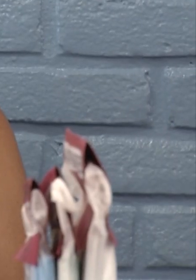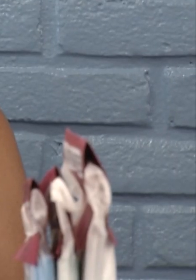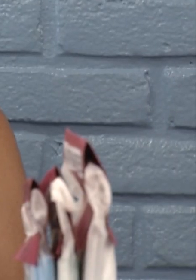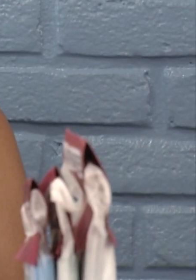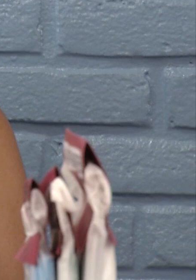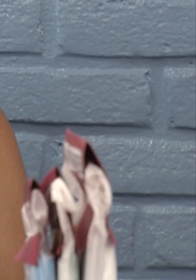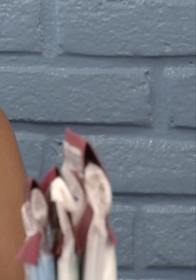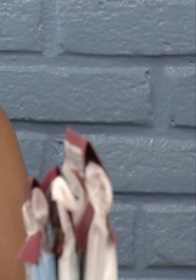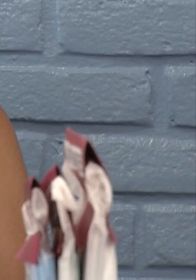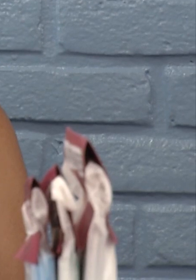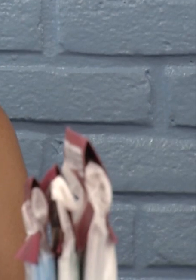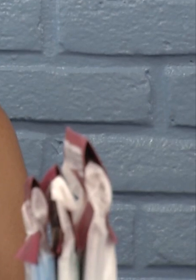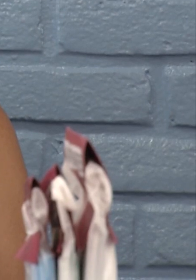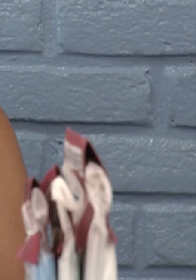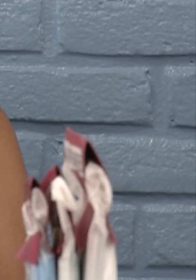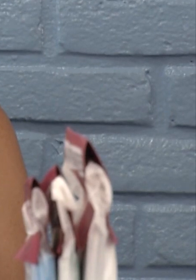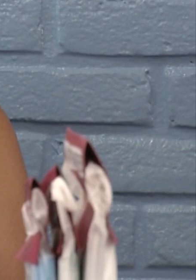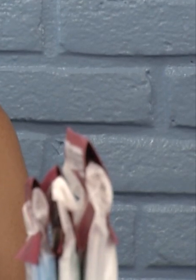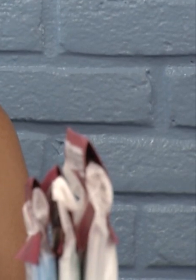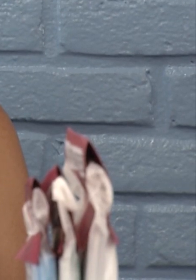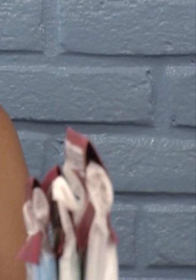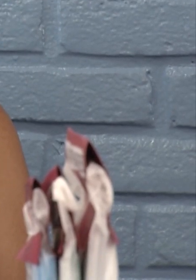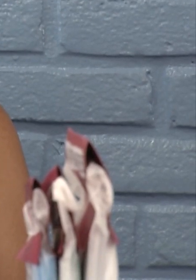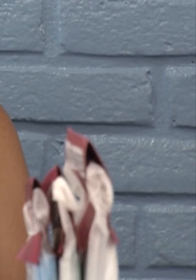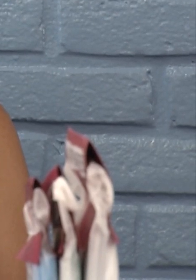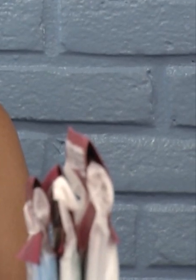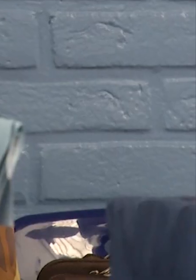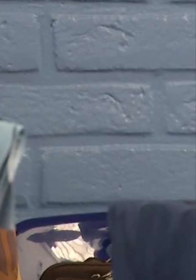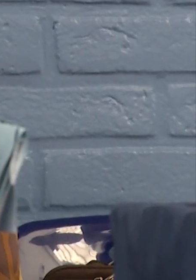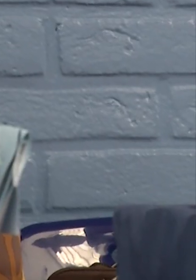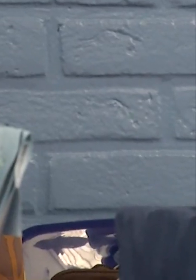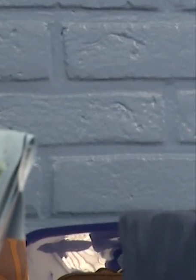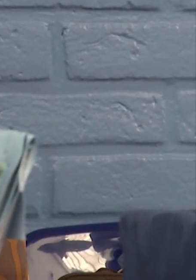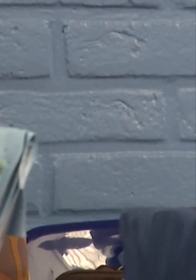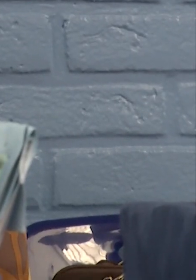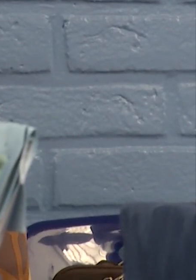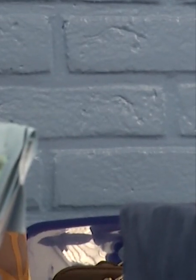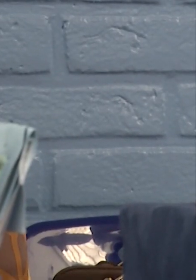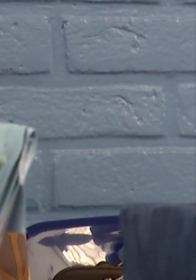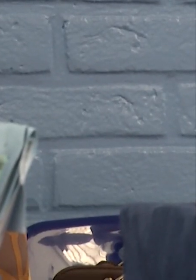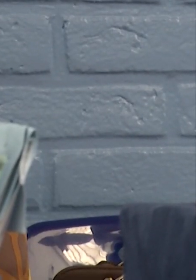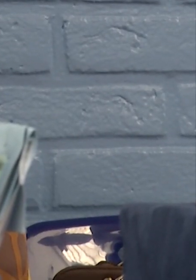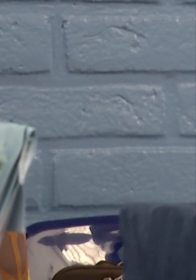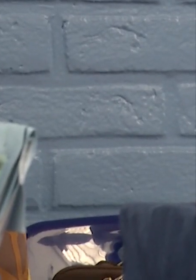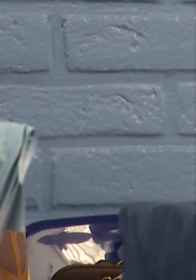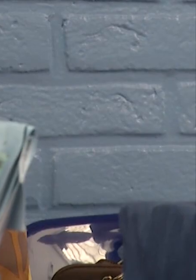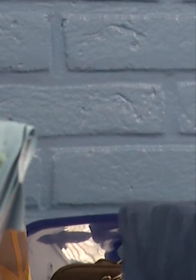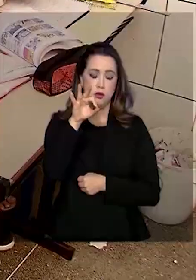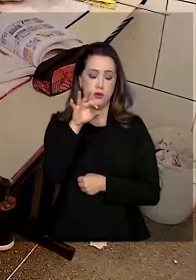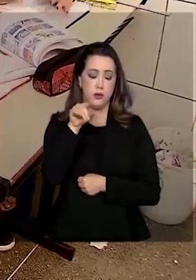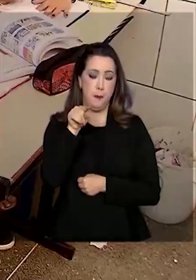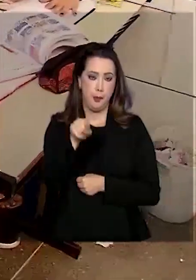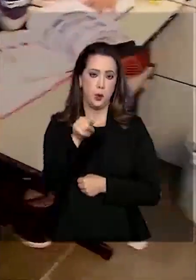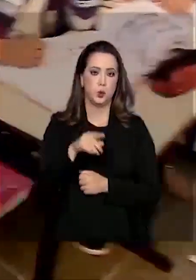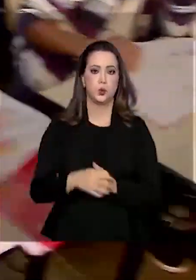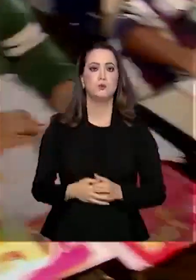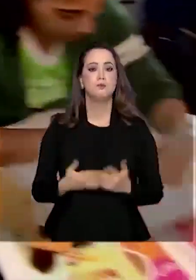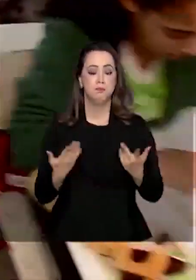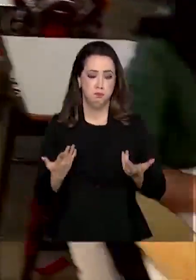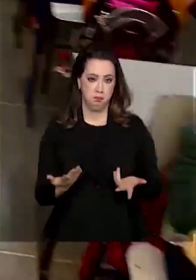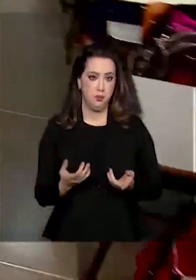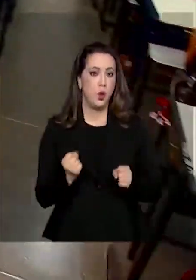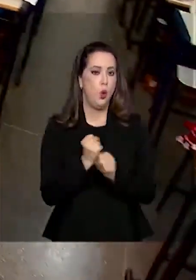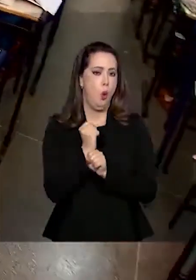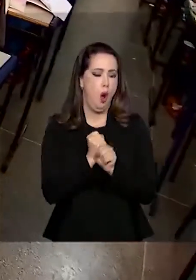quinto ano, por exemplo, a nota estipulada era 6 e a conquista foi de 7,5. Para o nono